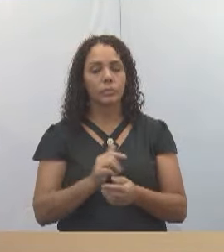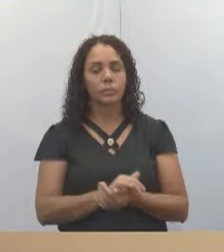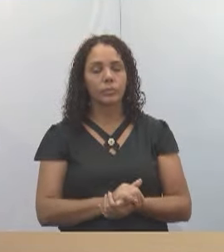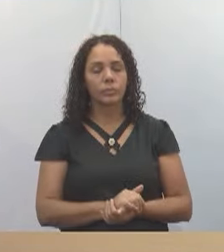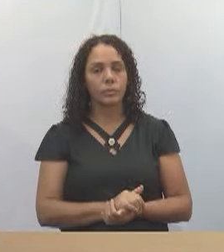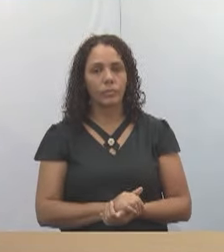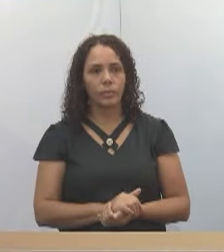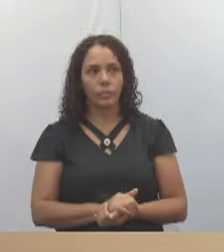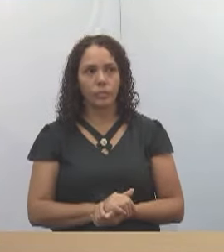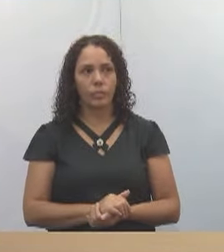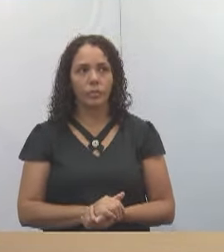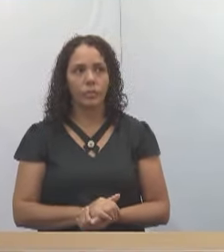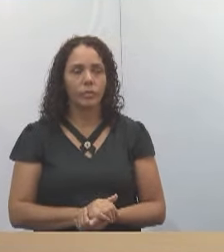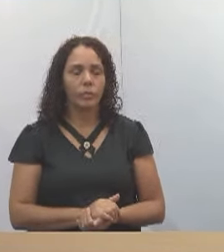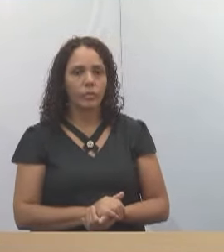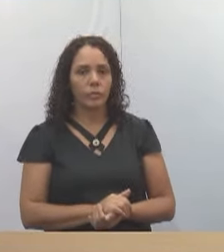propriedade.